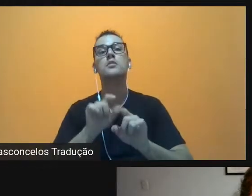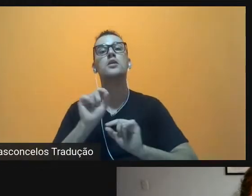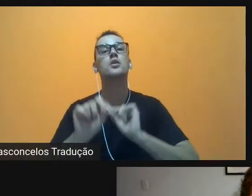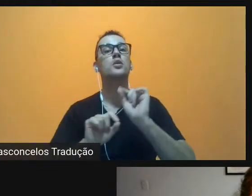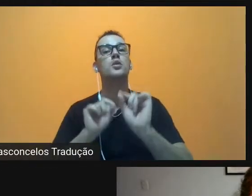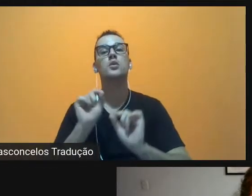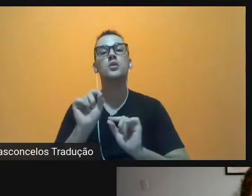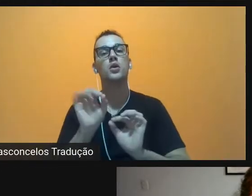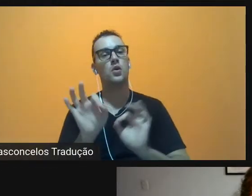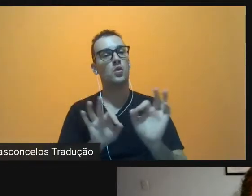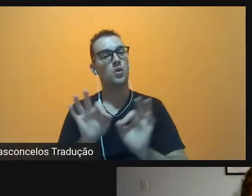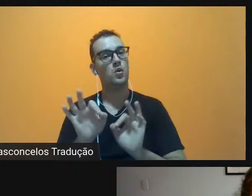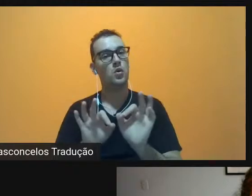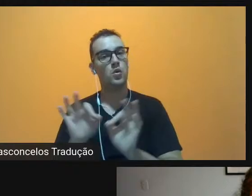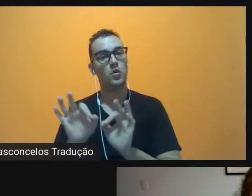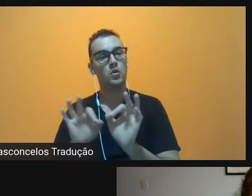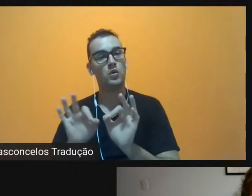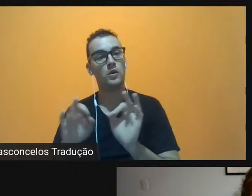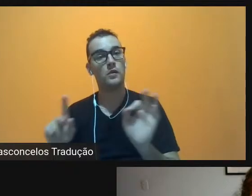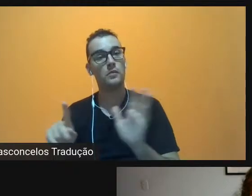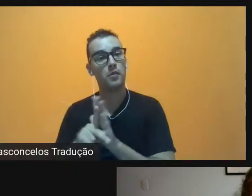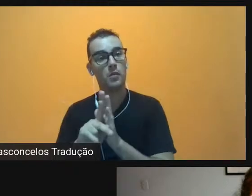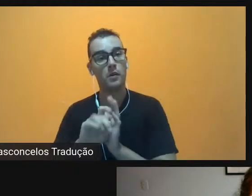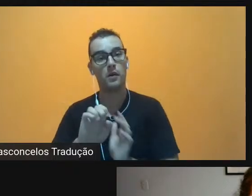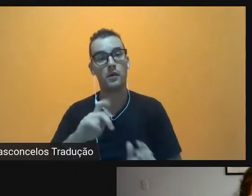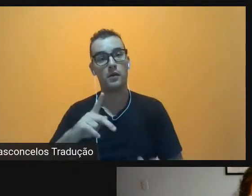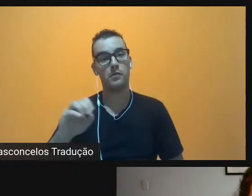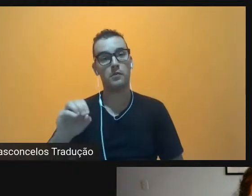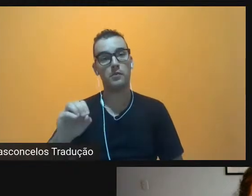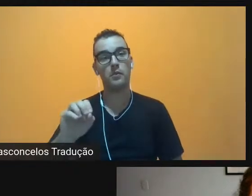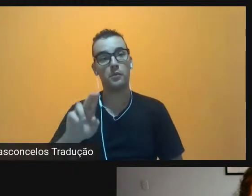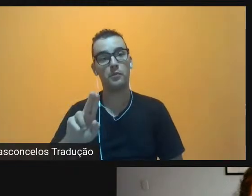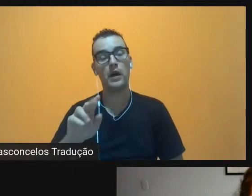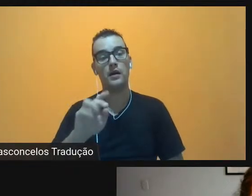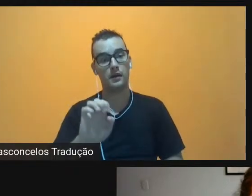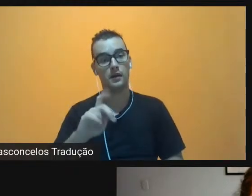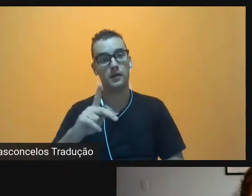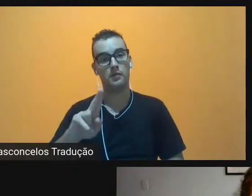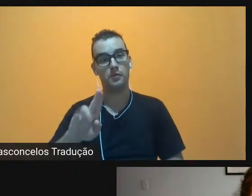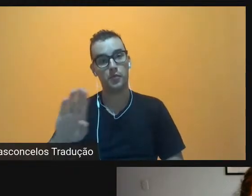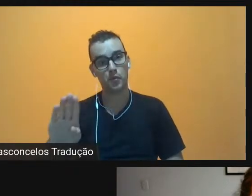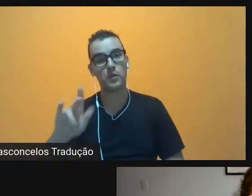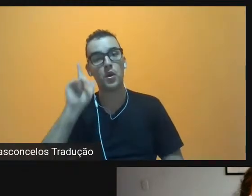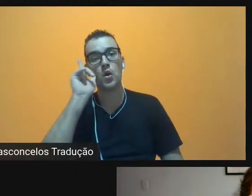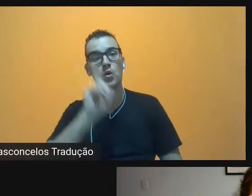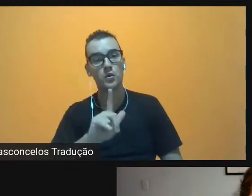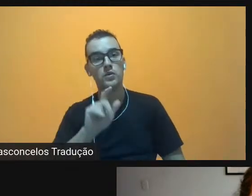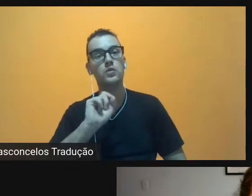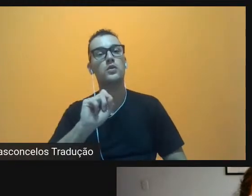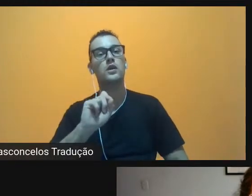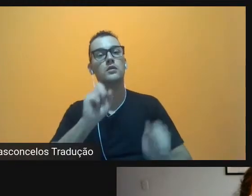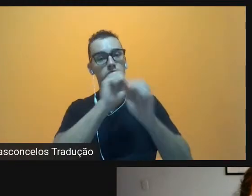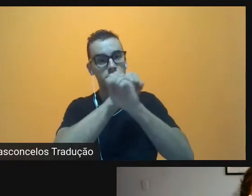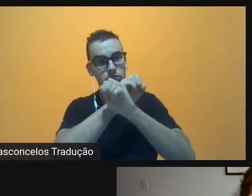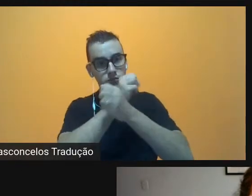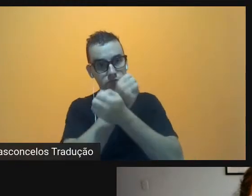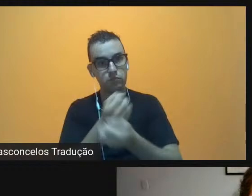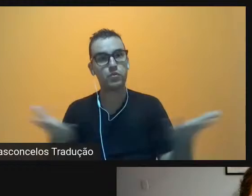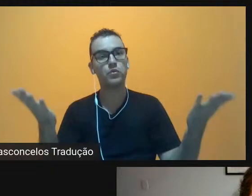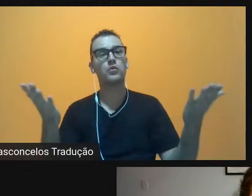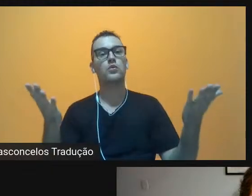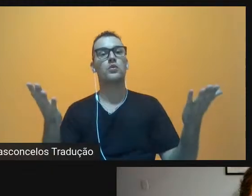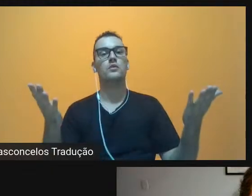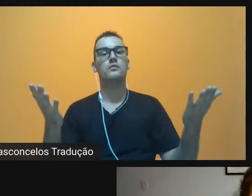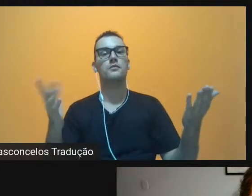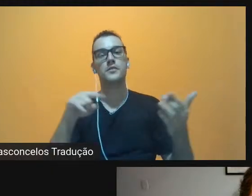vivência através de um EPUB, né, e conseguiu disponibilizar isso ao público, e depois a gente